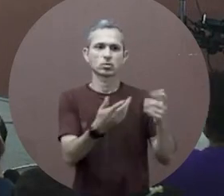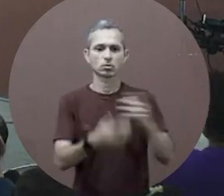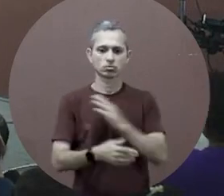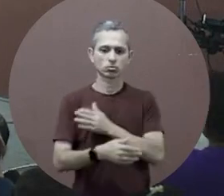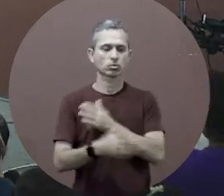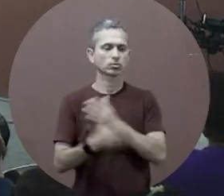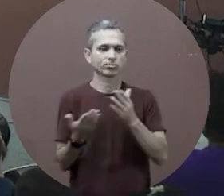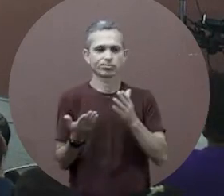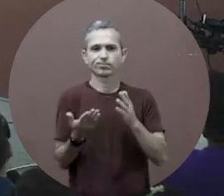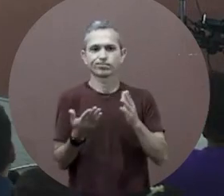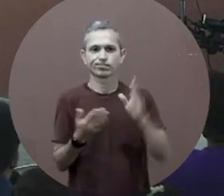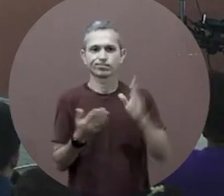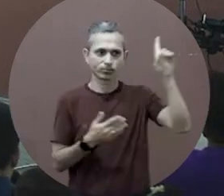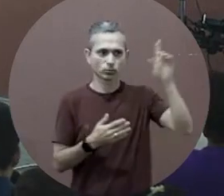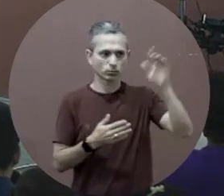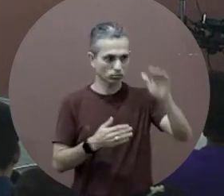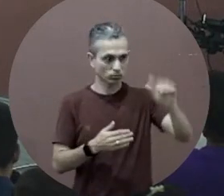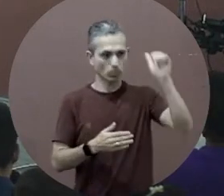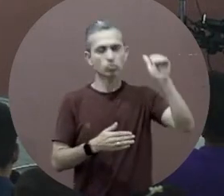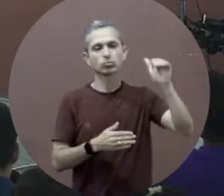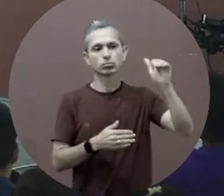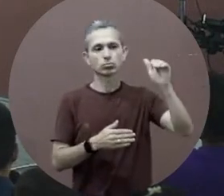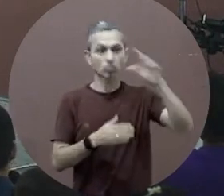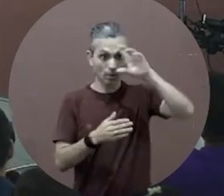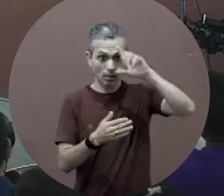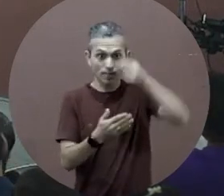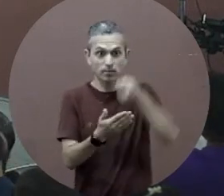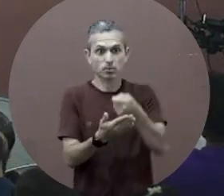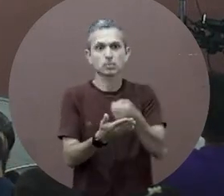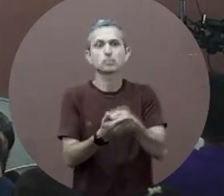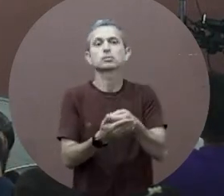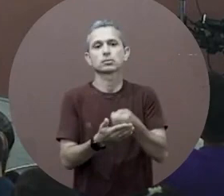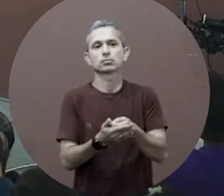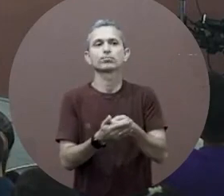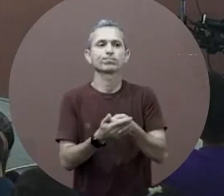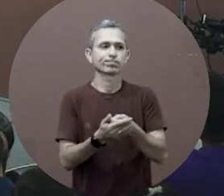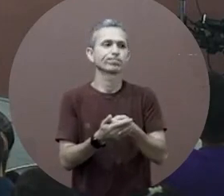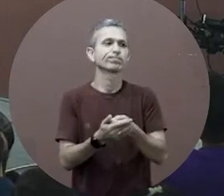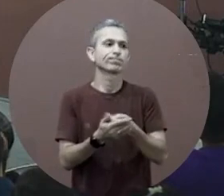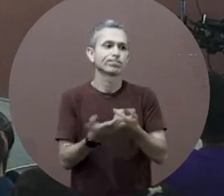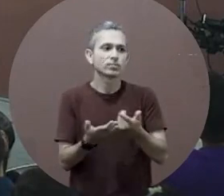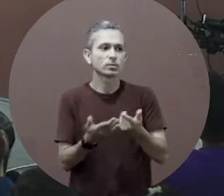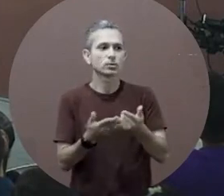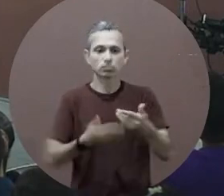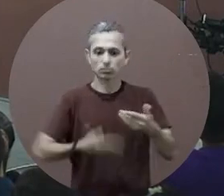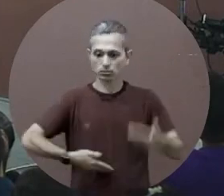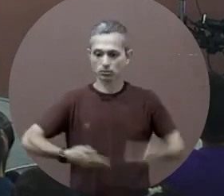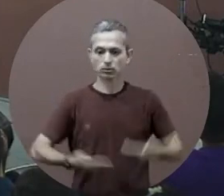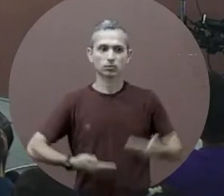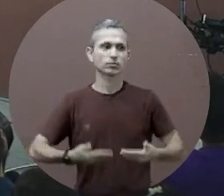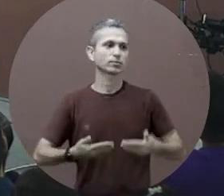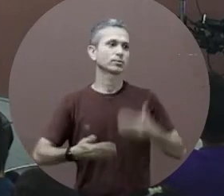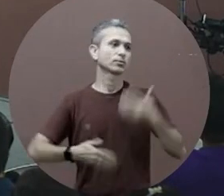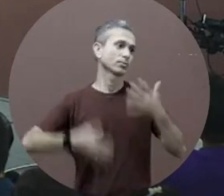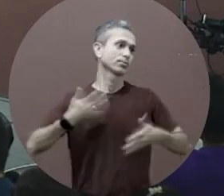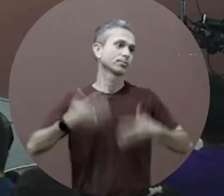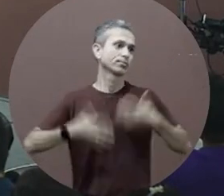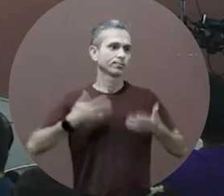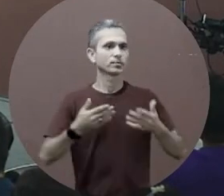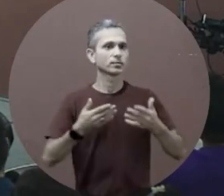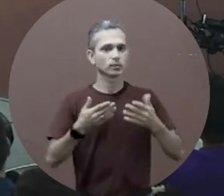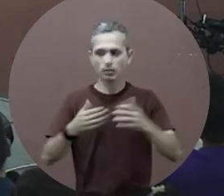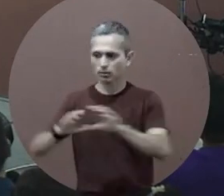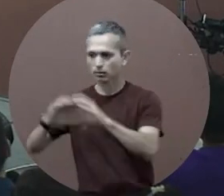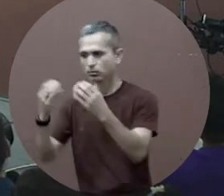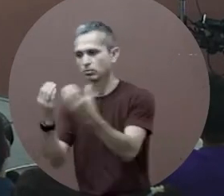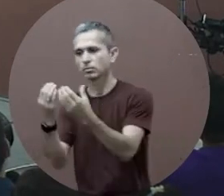decisão, ele é chamado a uma busca por servir alegremente à sua comunidade ao servir